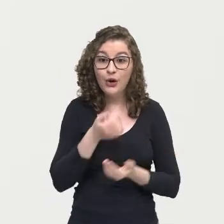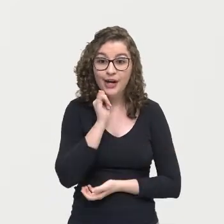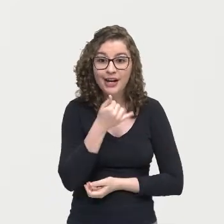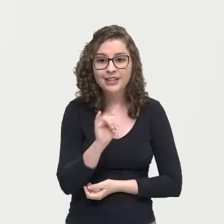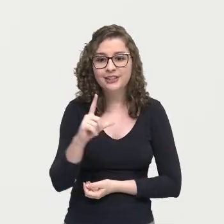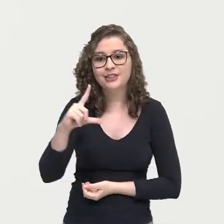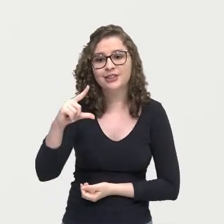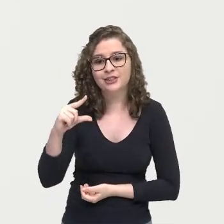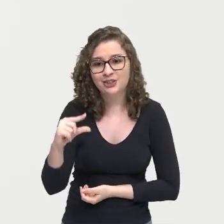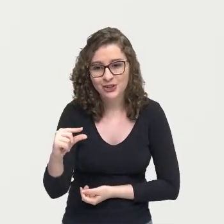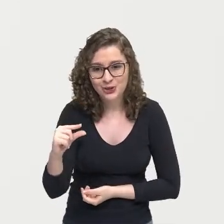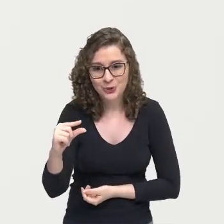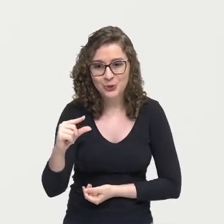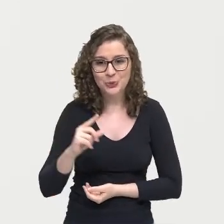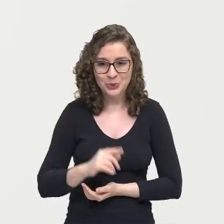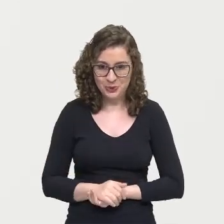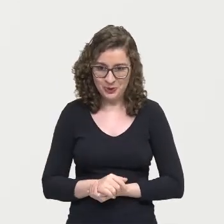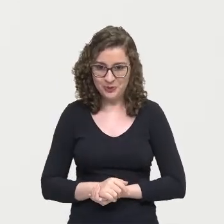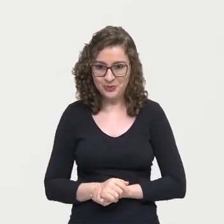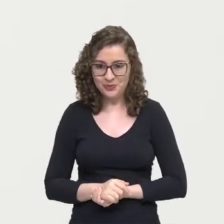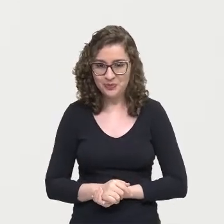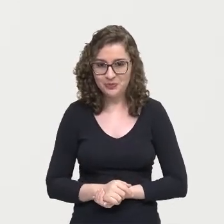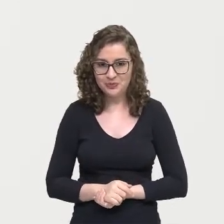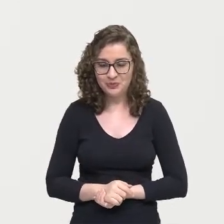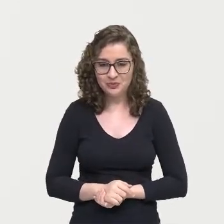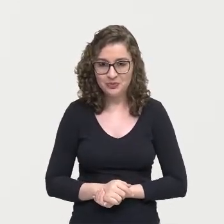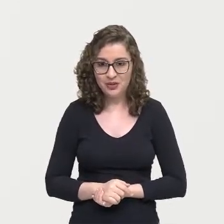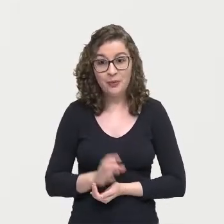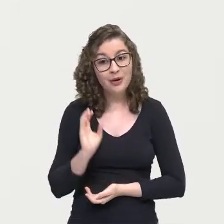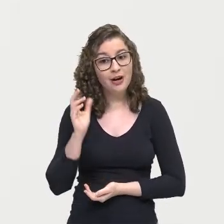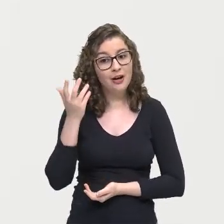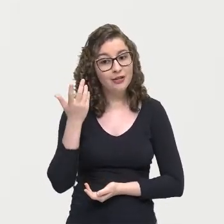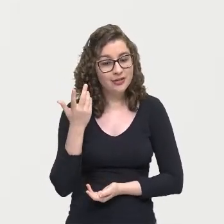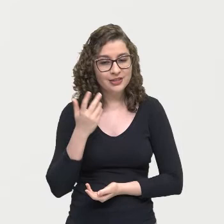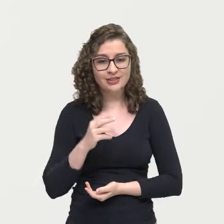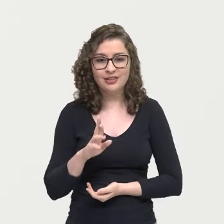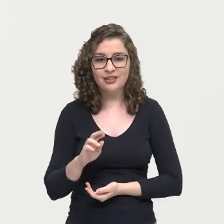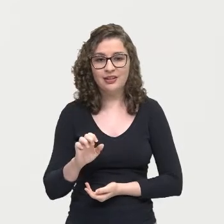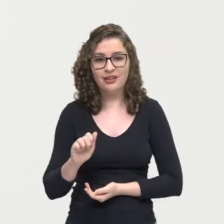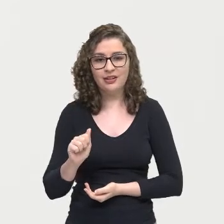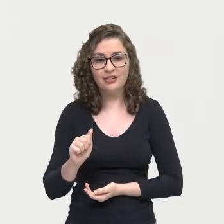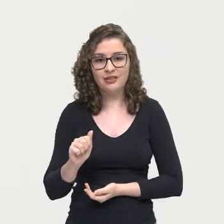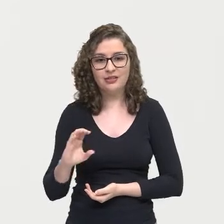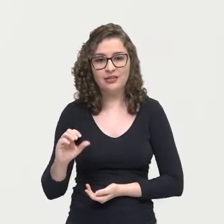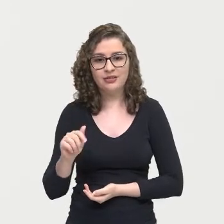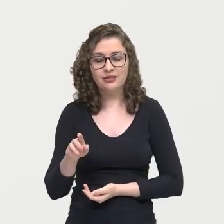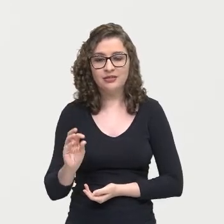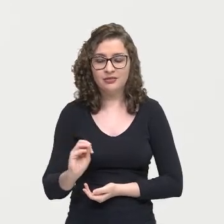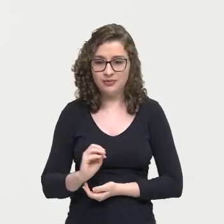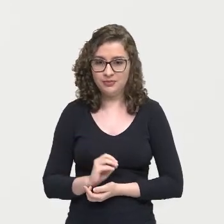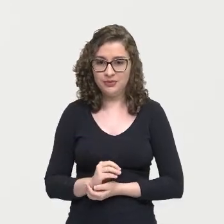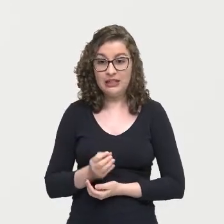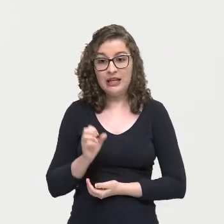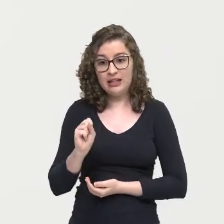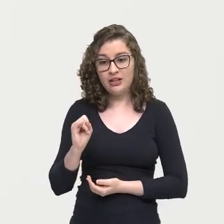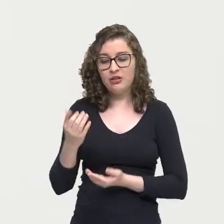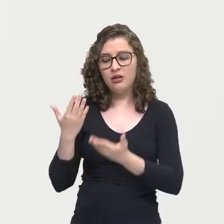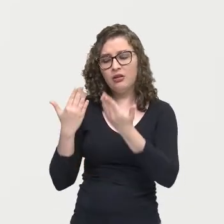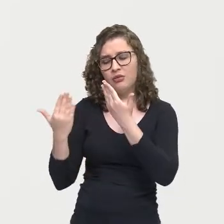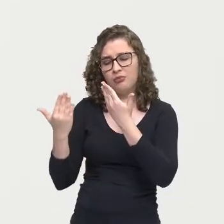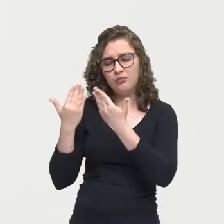menos energia para que a reação comece a acontecer, tá bom? Então, sempre que eu for comparar,